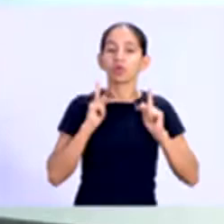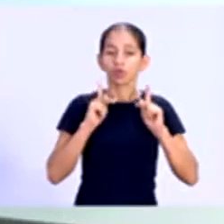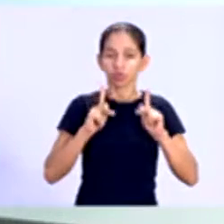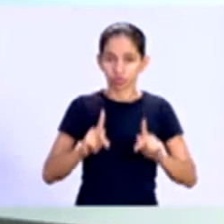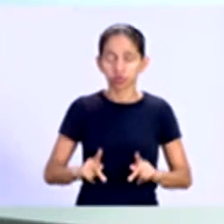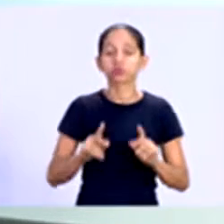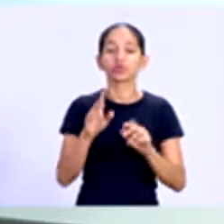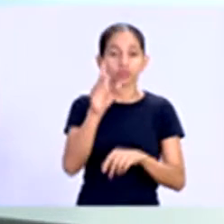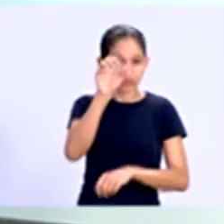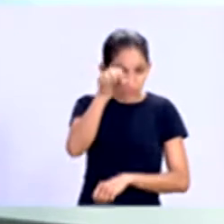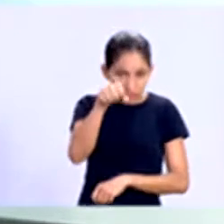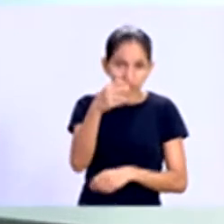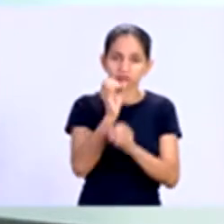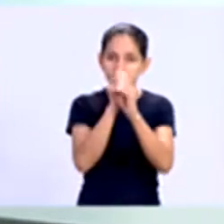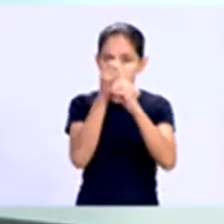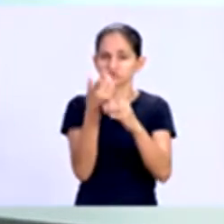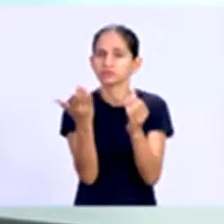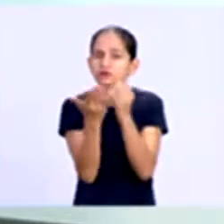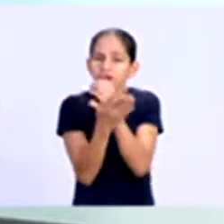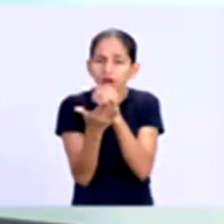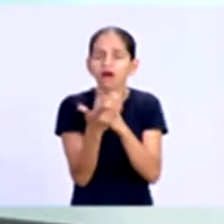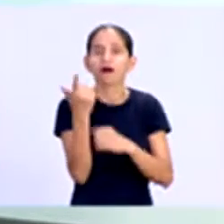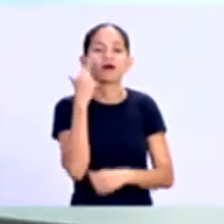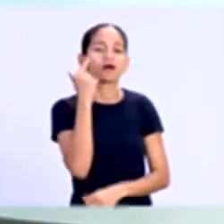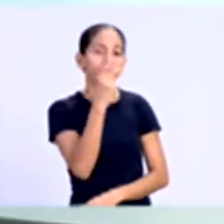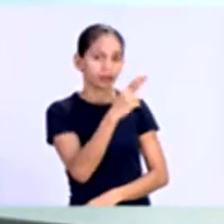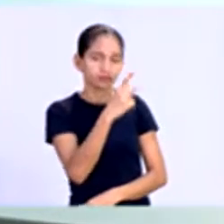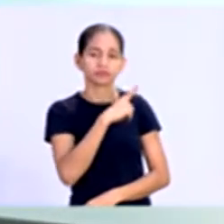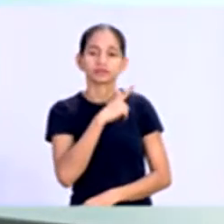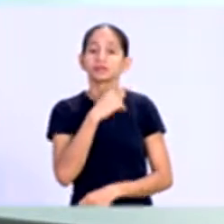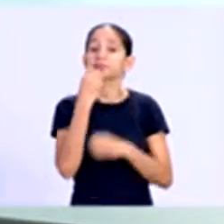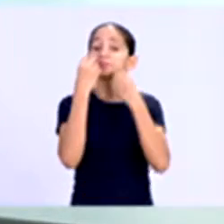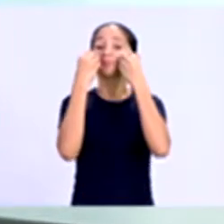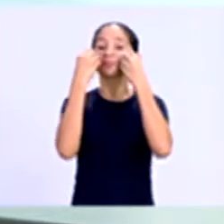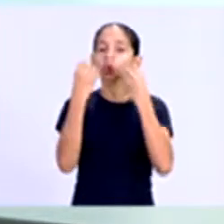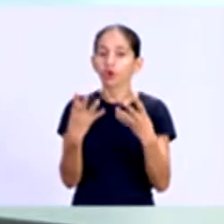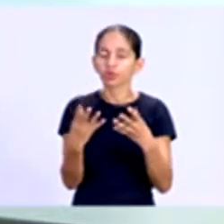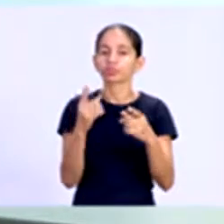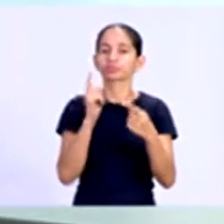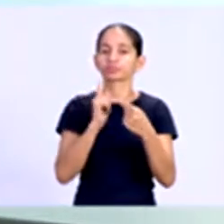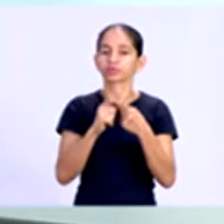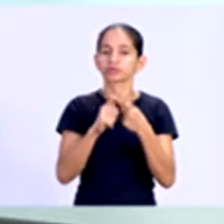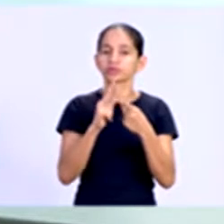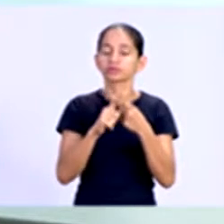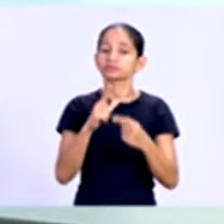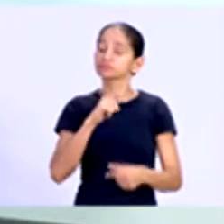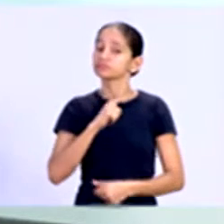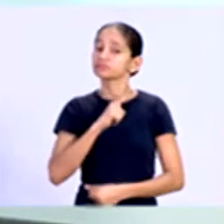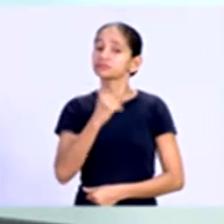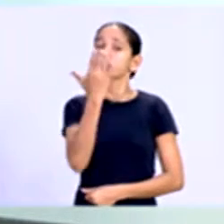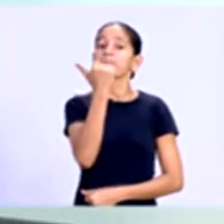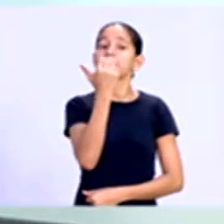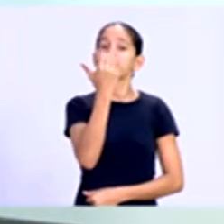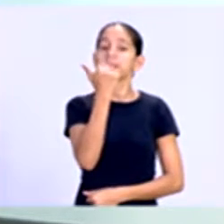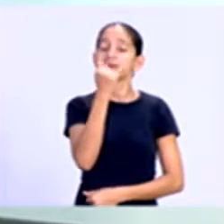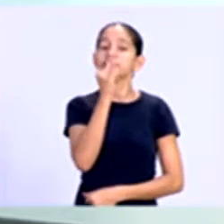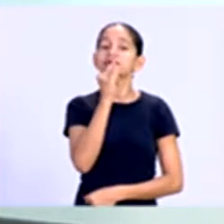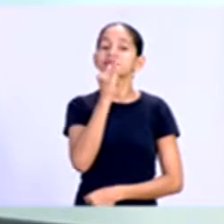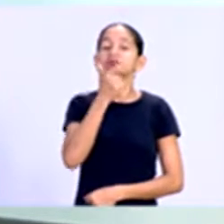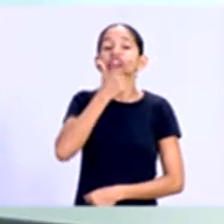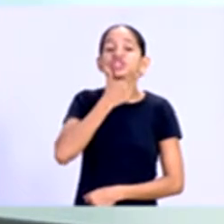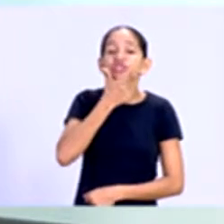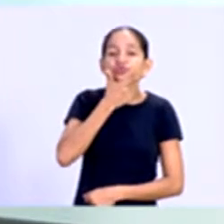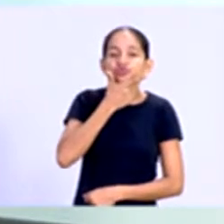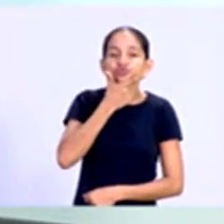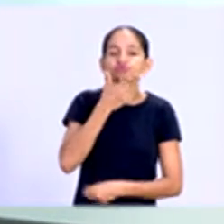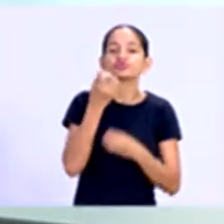os micro-organismos úteis, eles são necessários para a existência do alimento. Por exemplo, o queijo. O